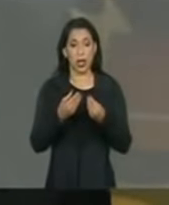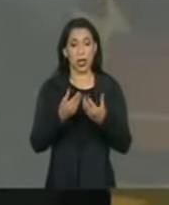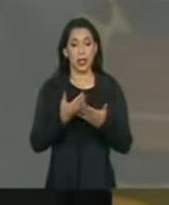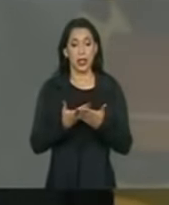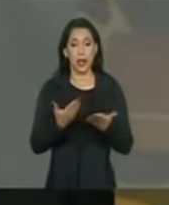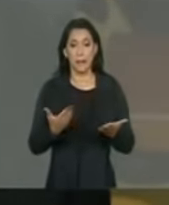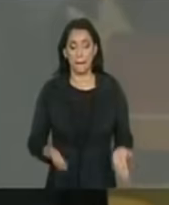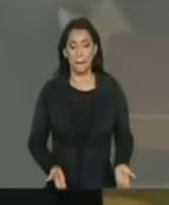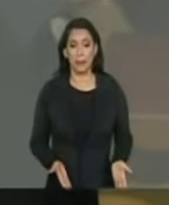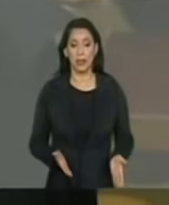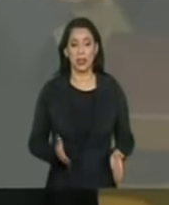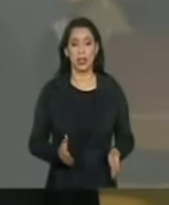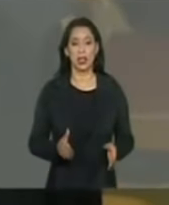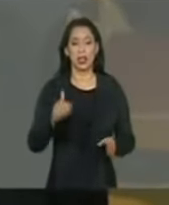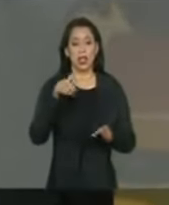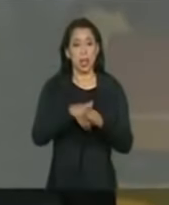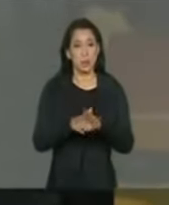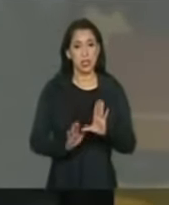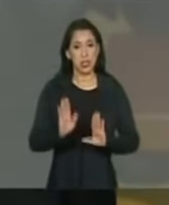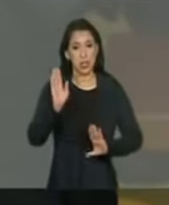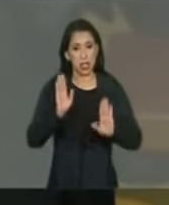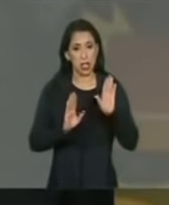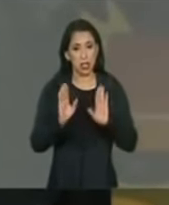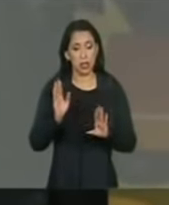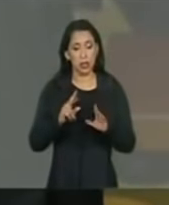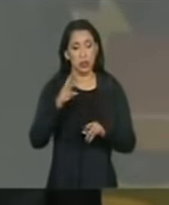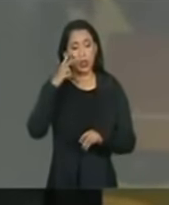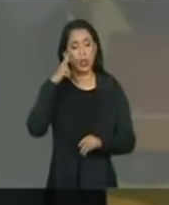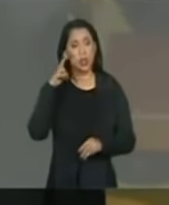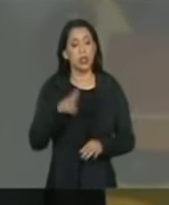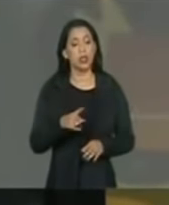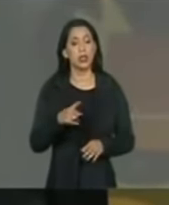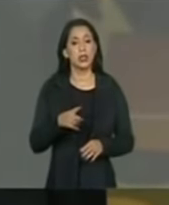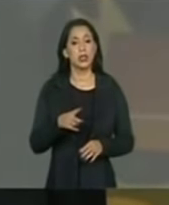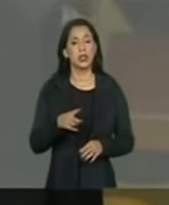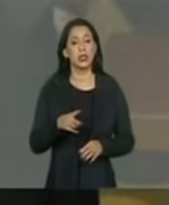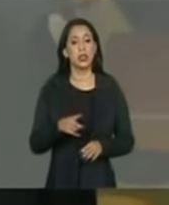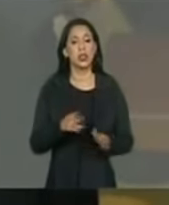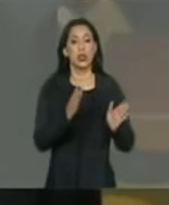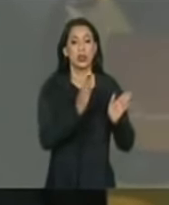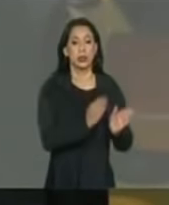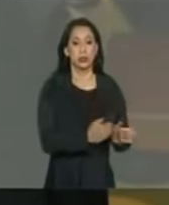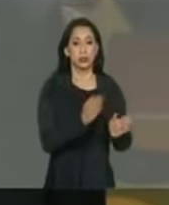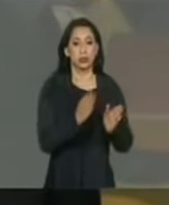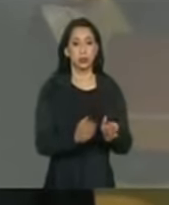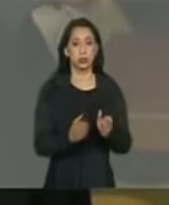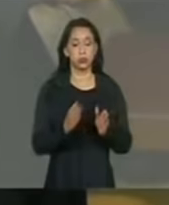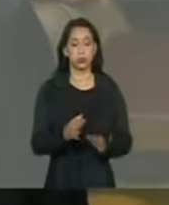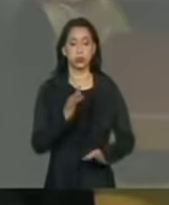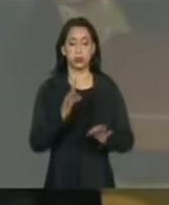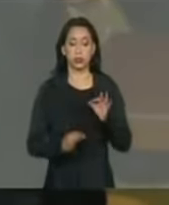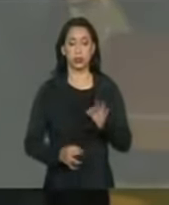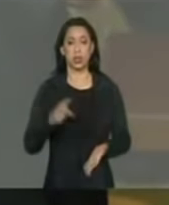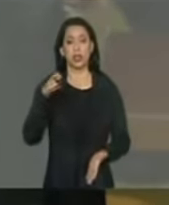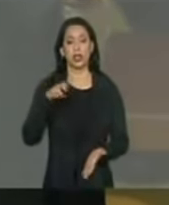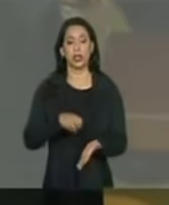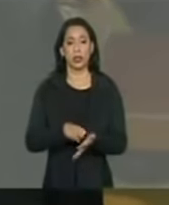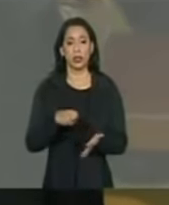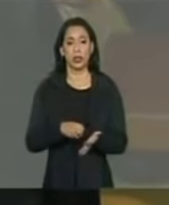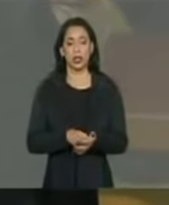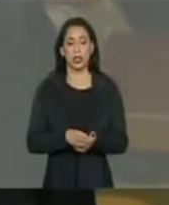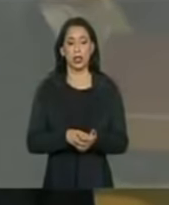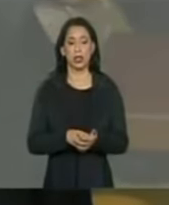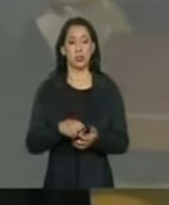eleitoral passiva dependeria do trânsito em julgado da condenação não